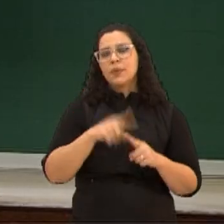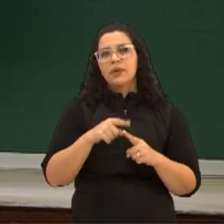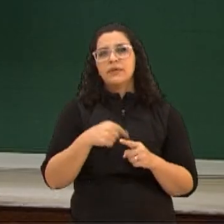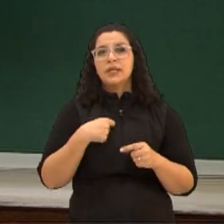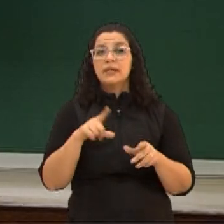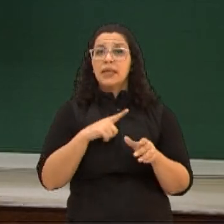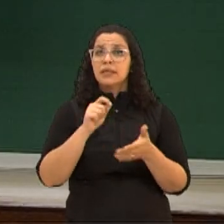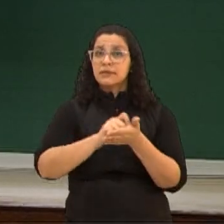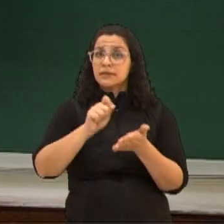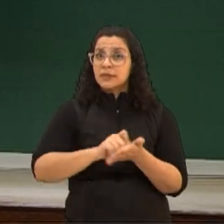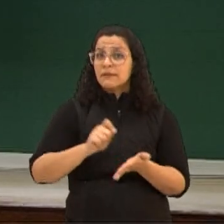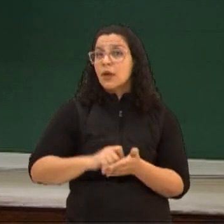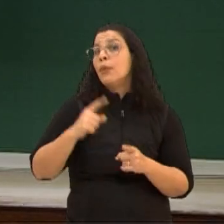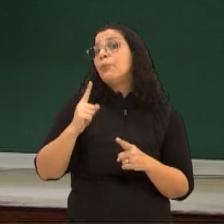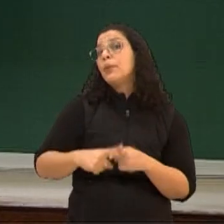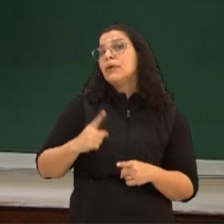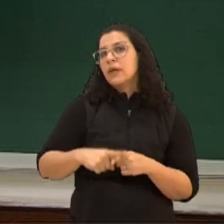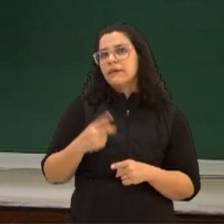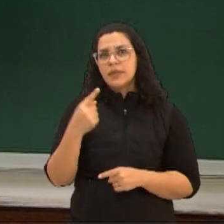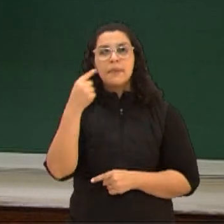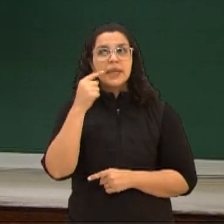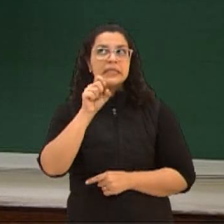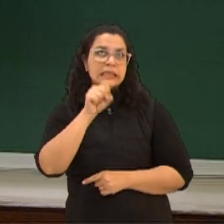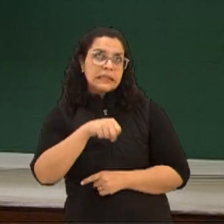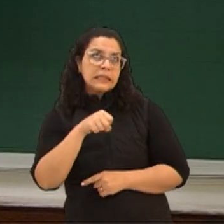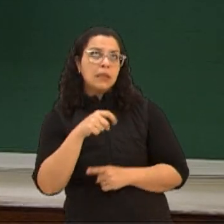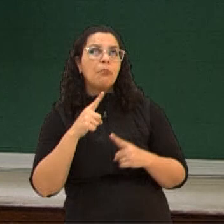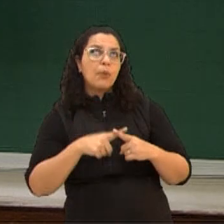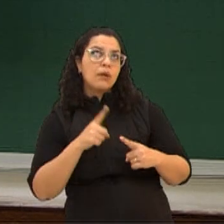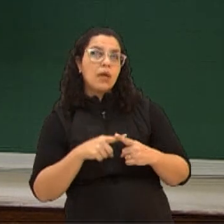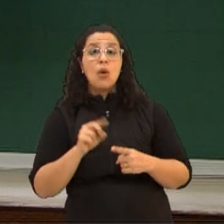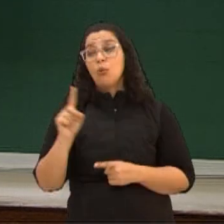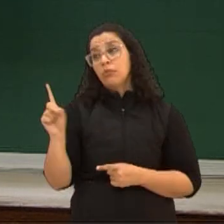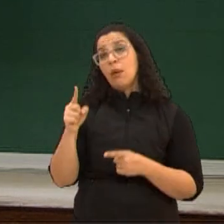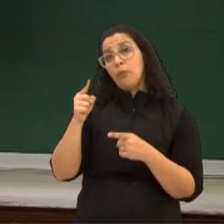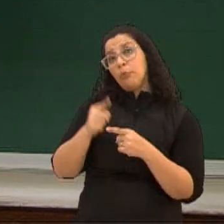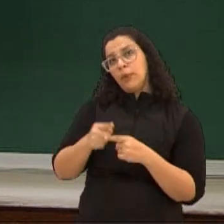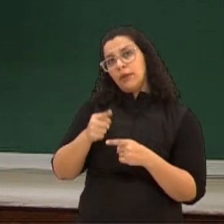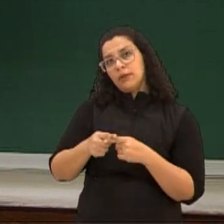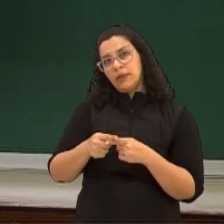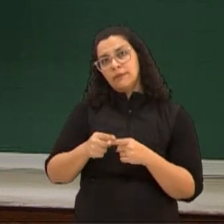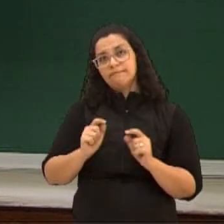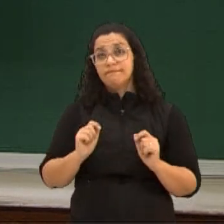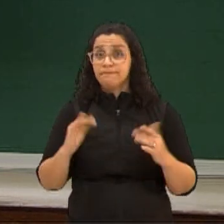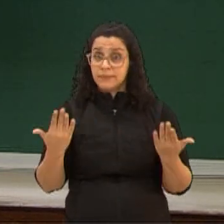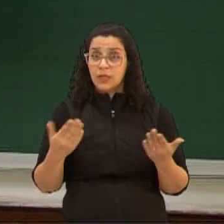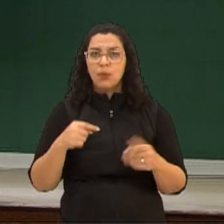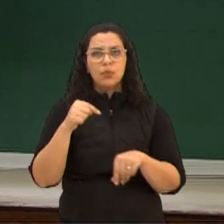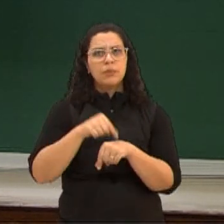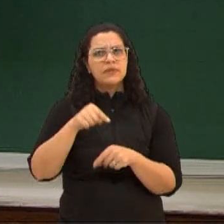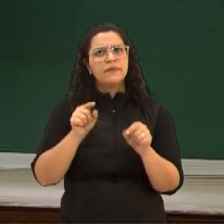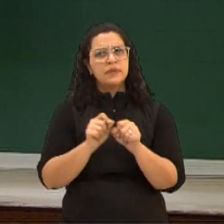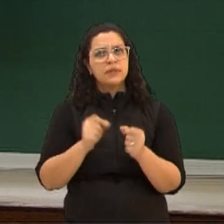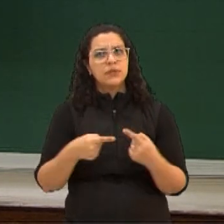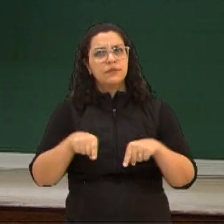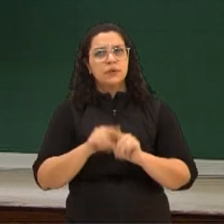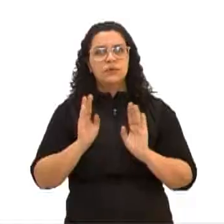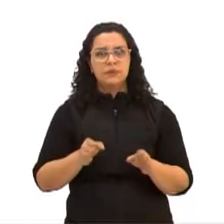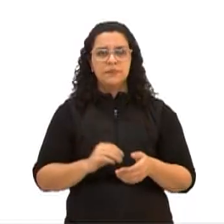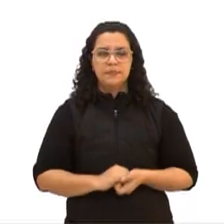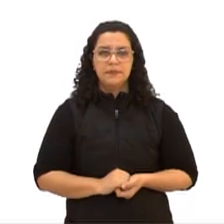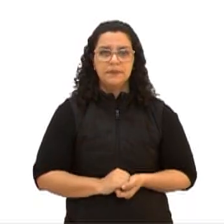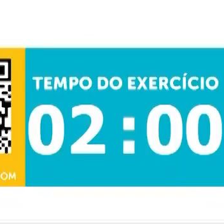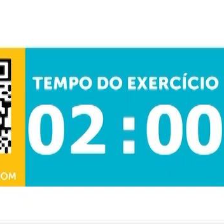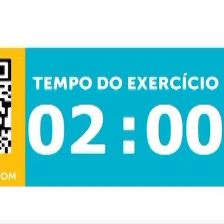você vai ter que escrever aí no seu caderno por que é ou não é possível. Um tempo para você fazer isso e eu já